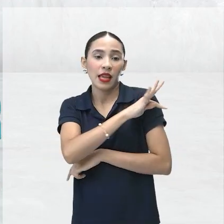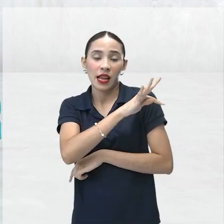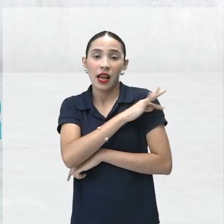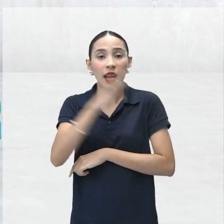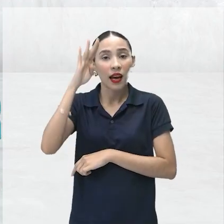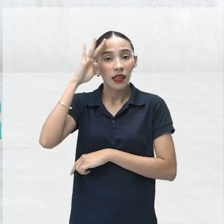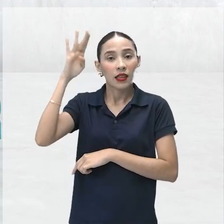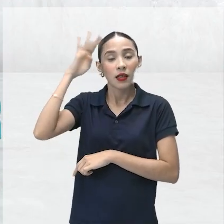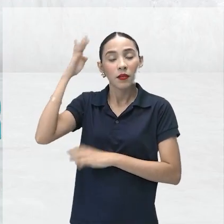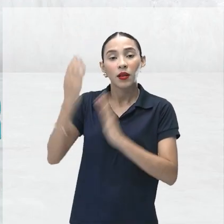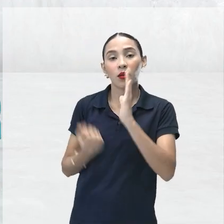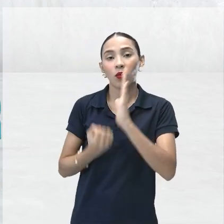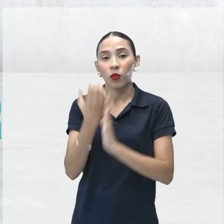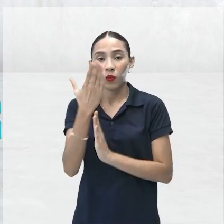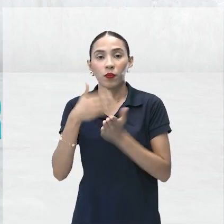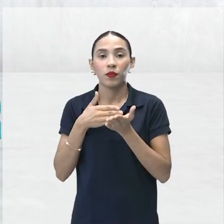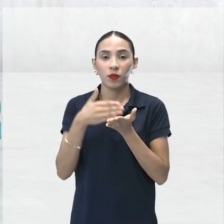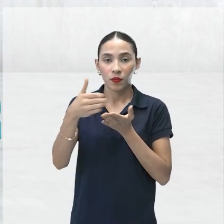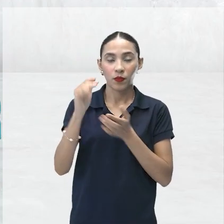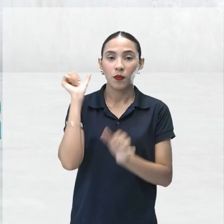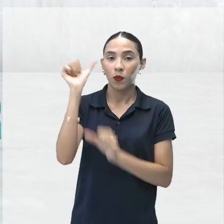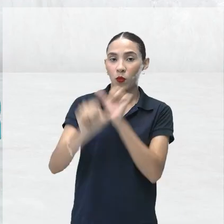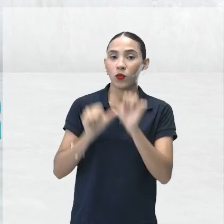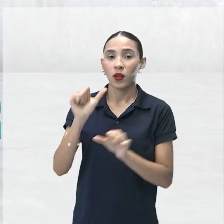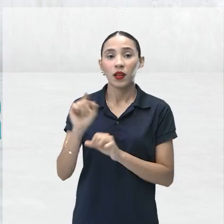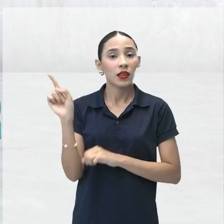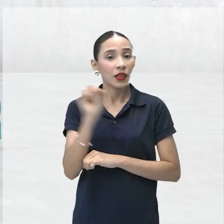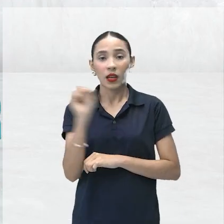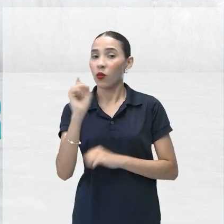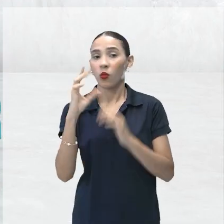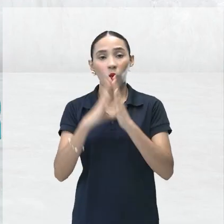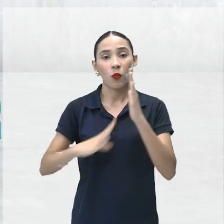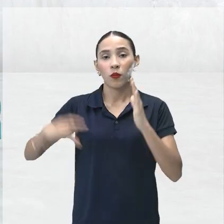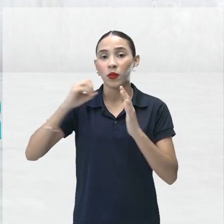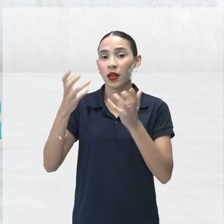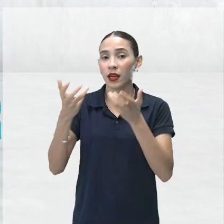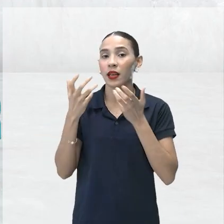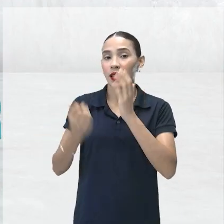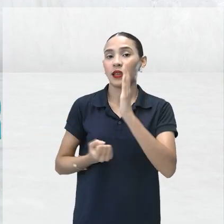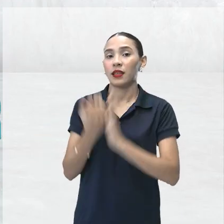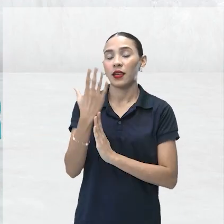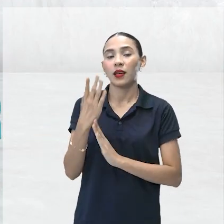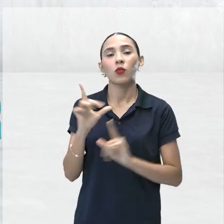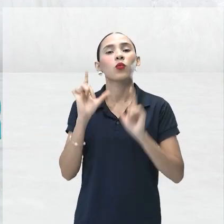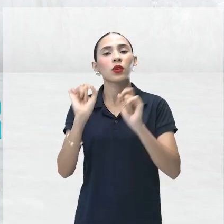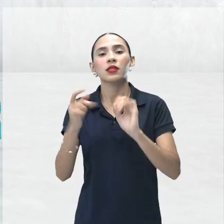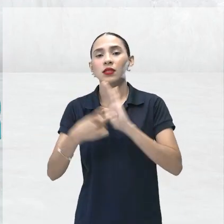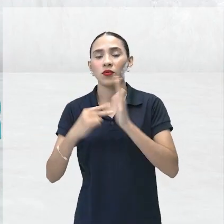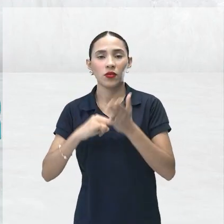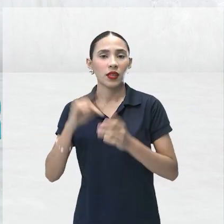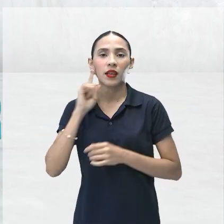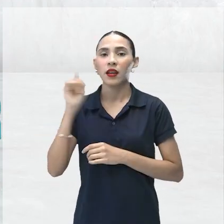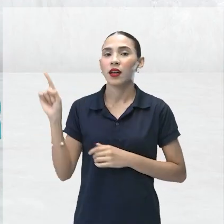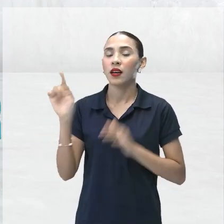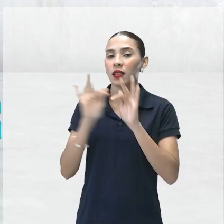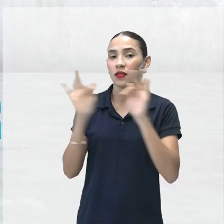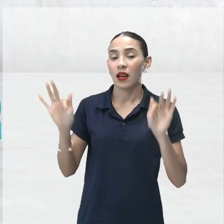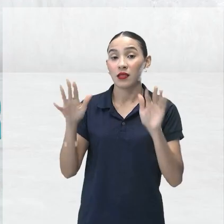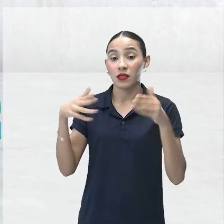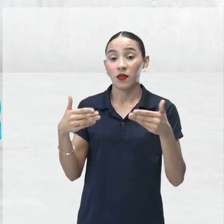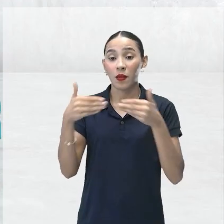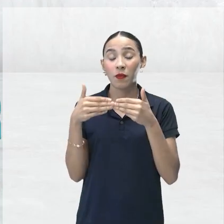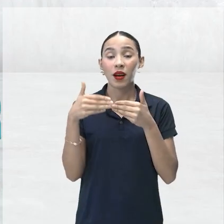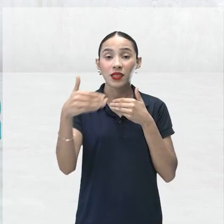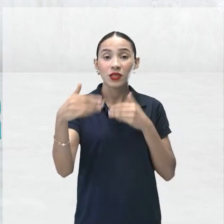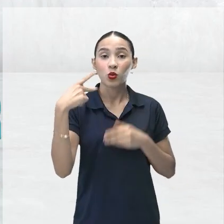poder começar a modificar. Então, não se imita aquilo que se quer. O que eles queriam falar com isso? Que a partir